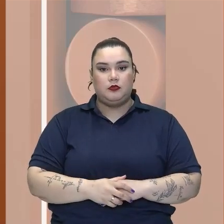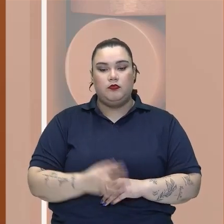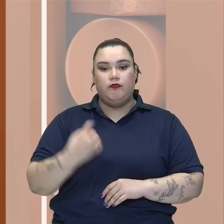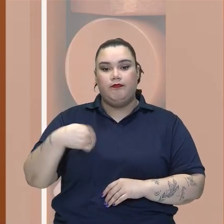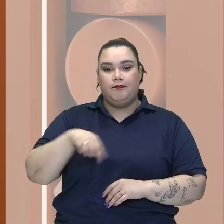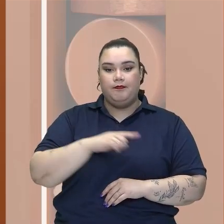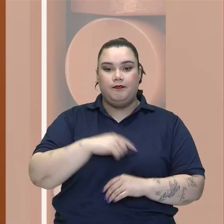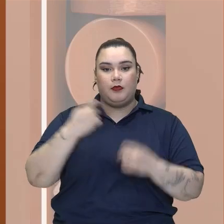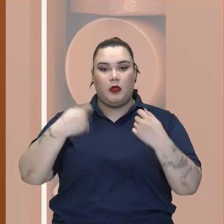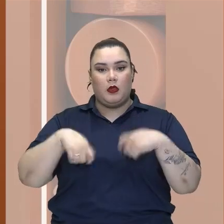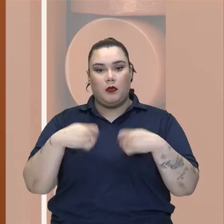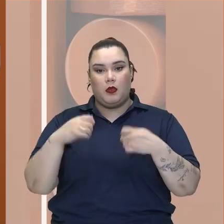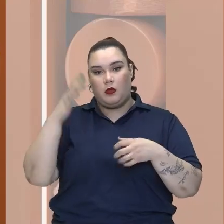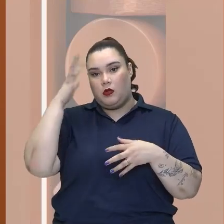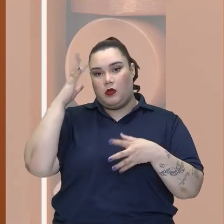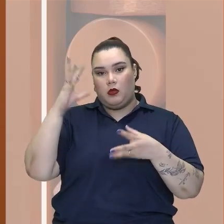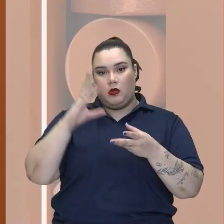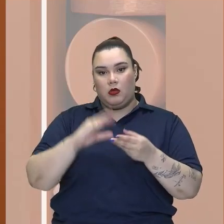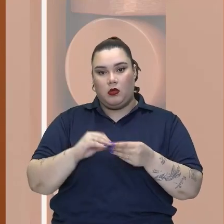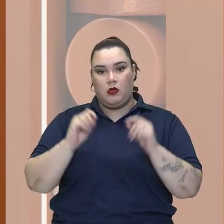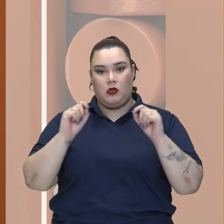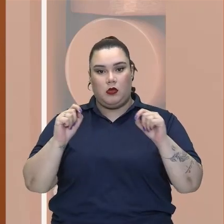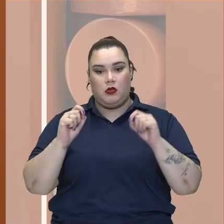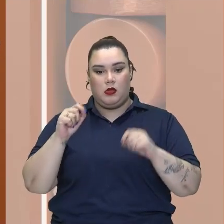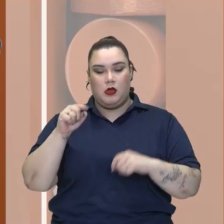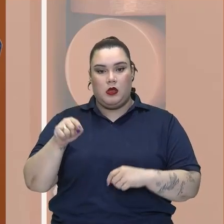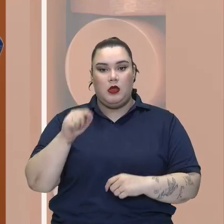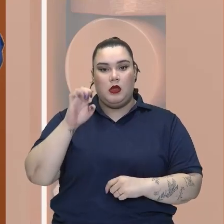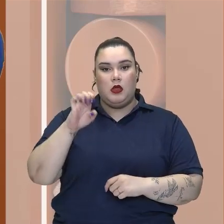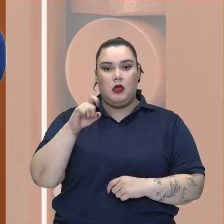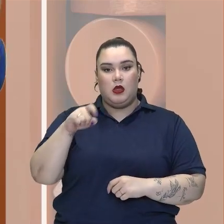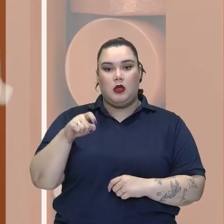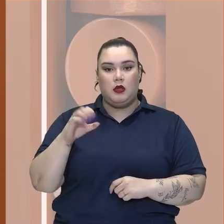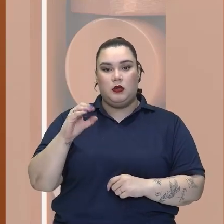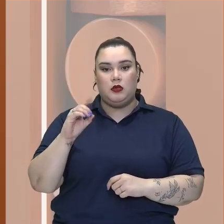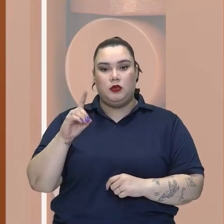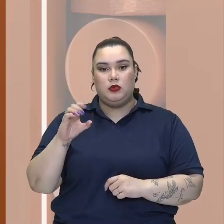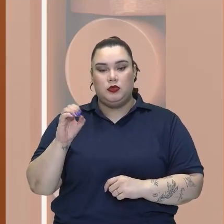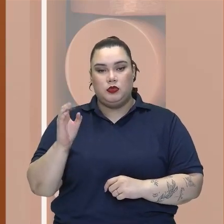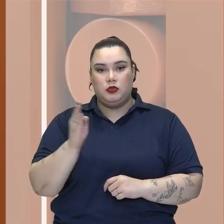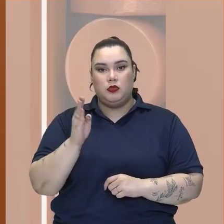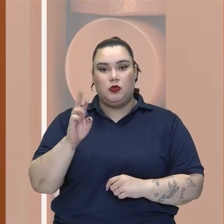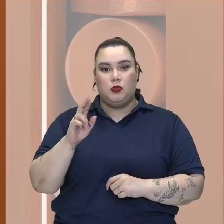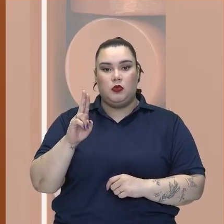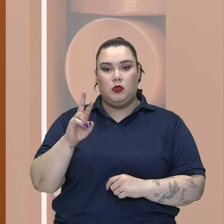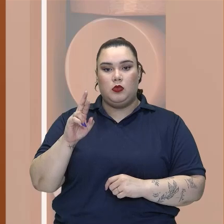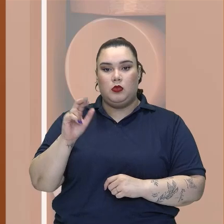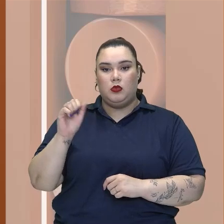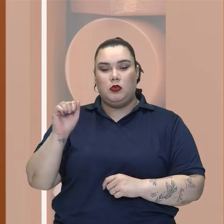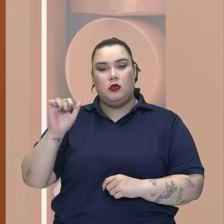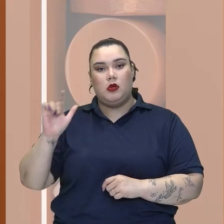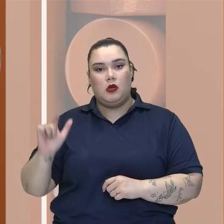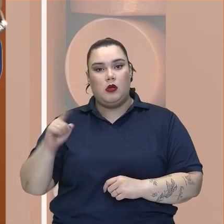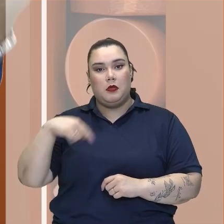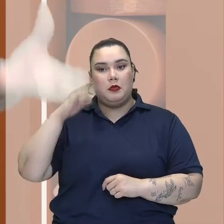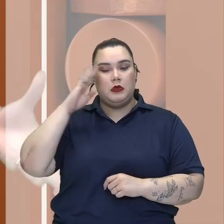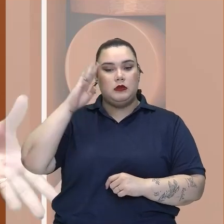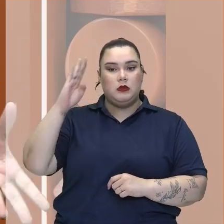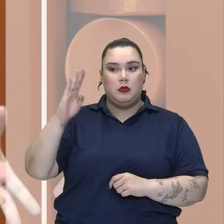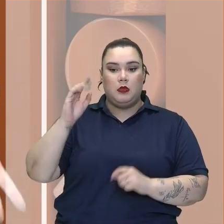precisa entender que o êxodo rural, ele foi um dos fatores, um dos principais fatores